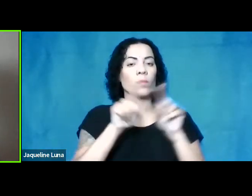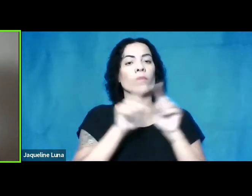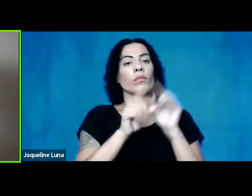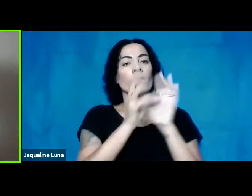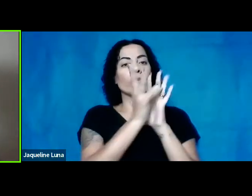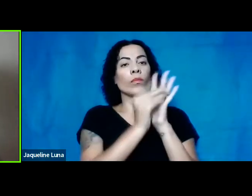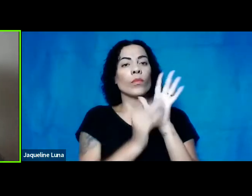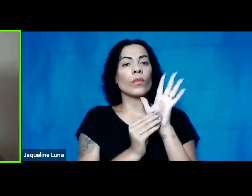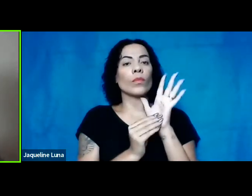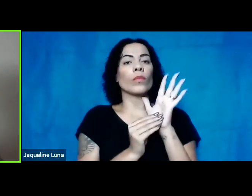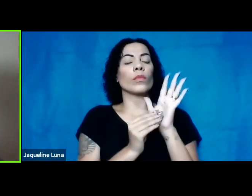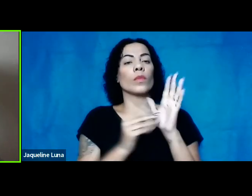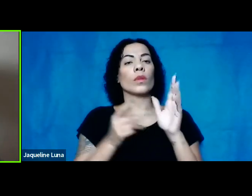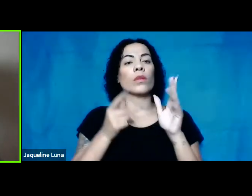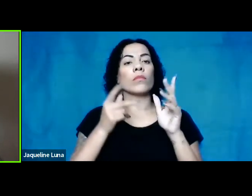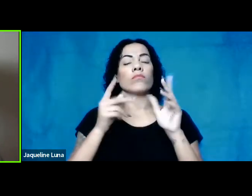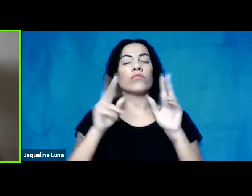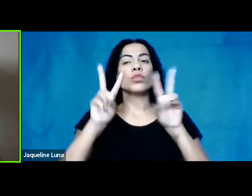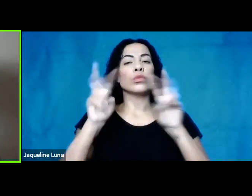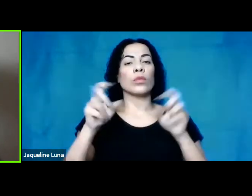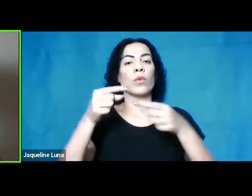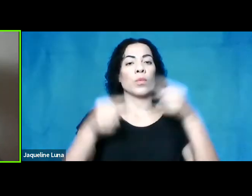discutem política pública,